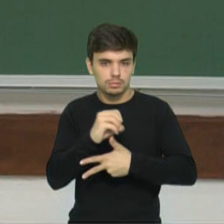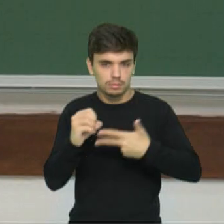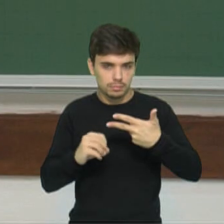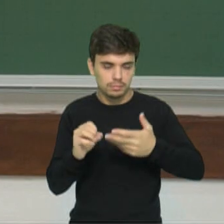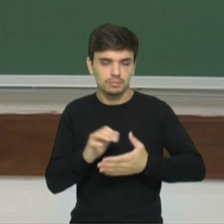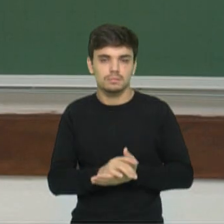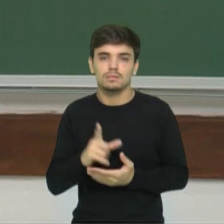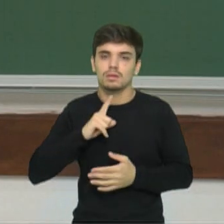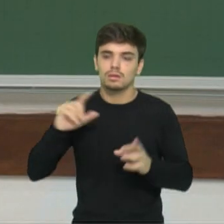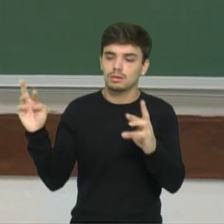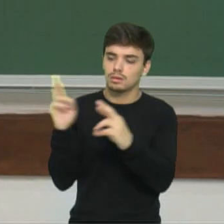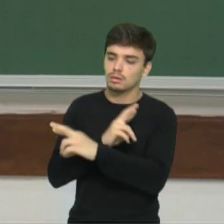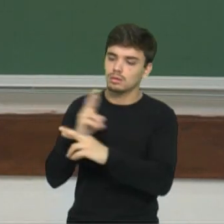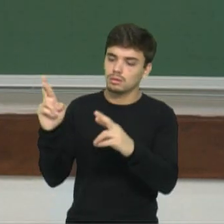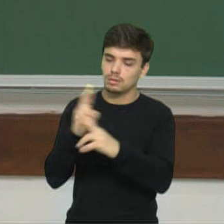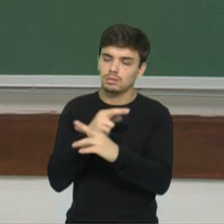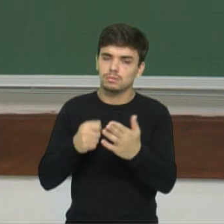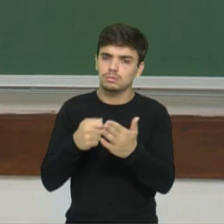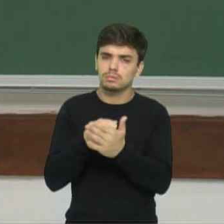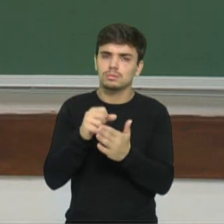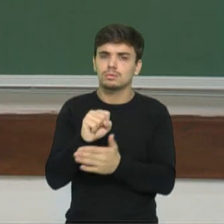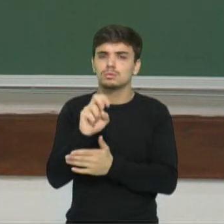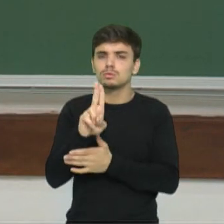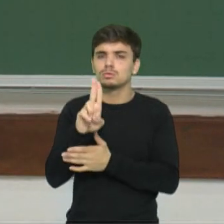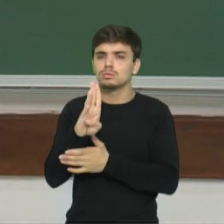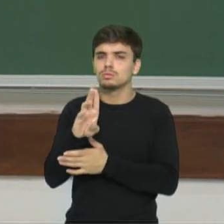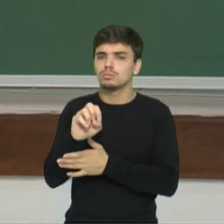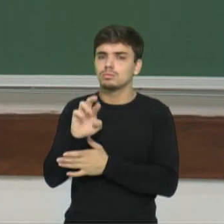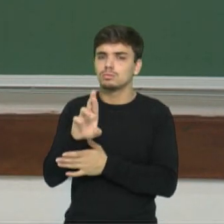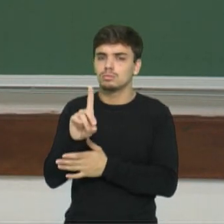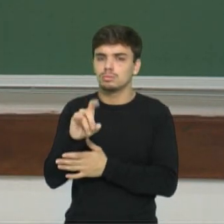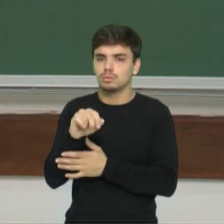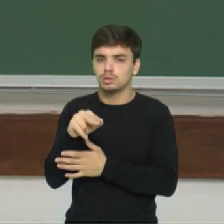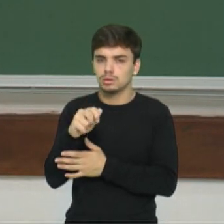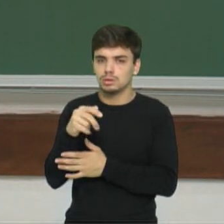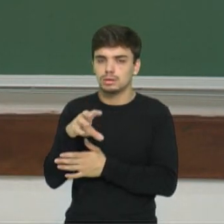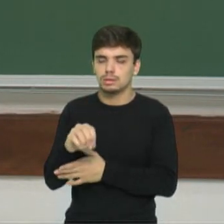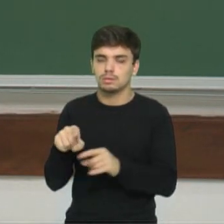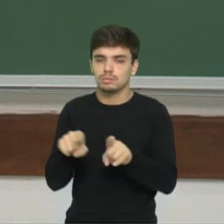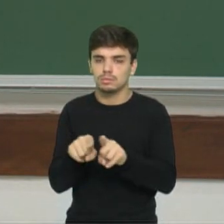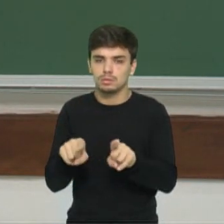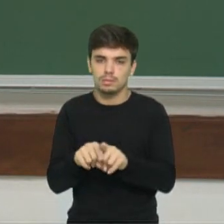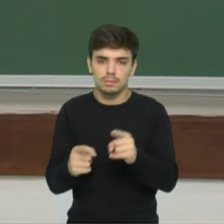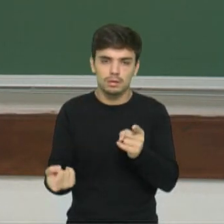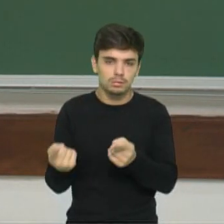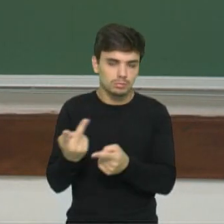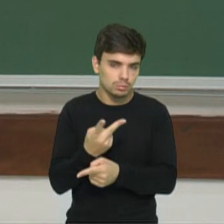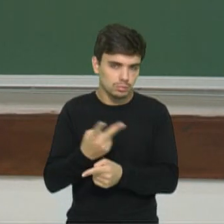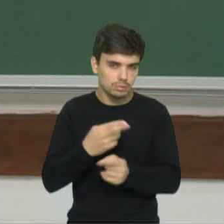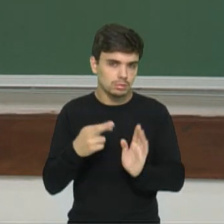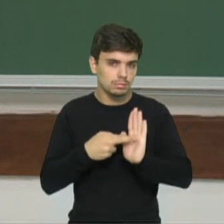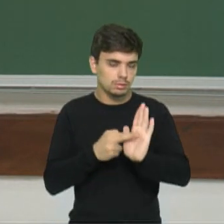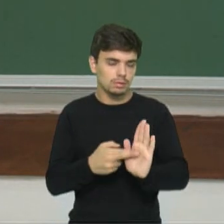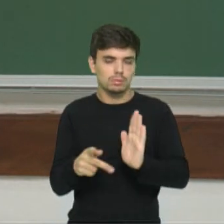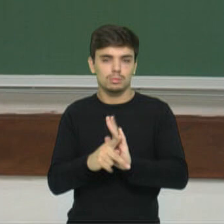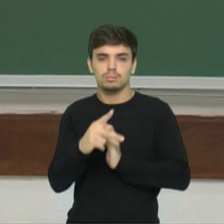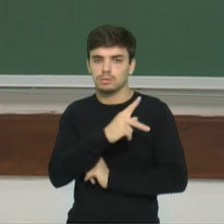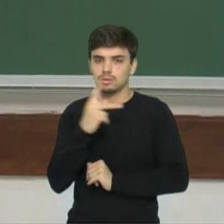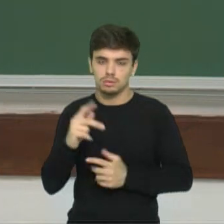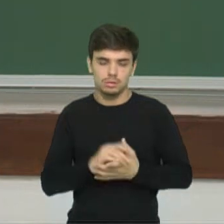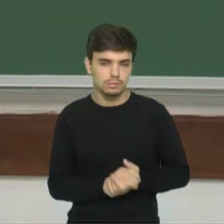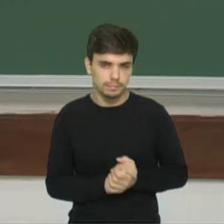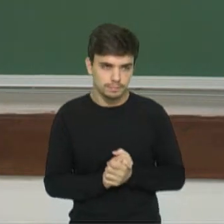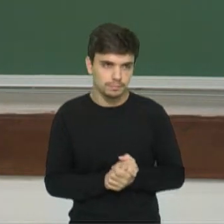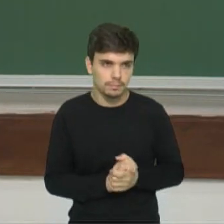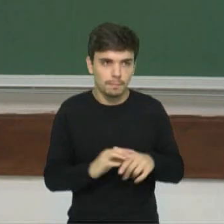essa relação de subordinação do poder judiciário aos atos do poder executivo representados pelo presidente. Gente,